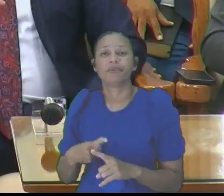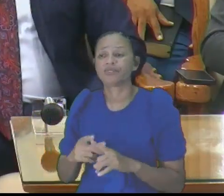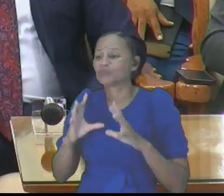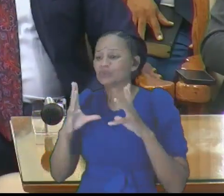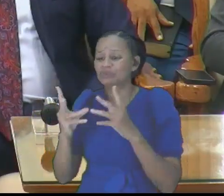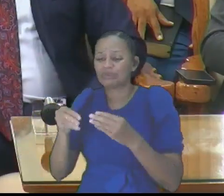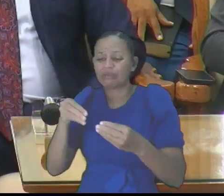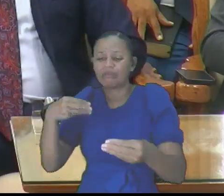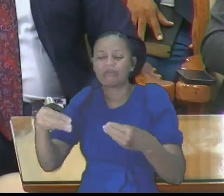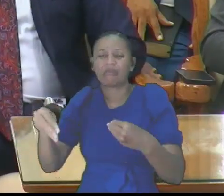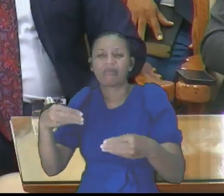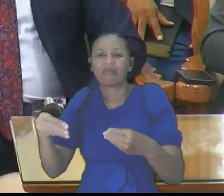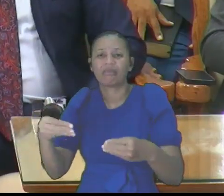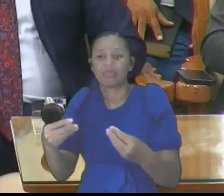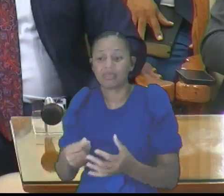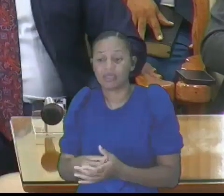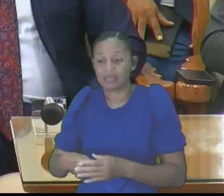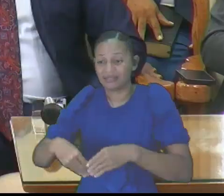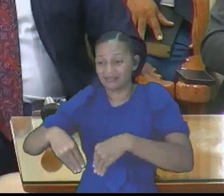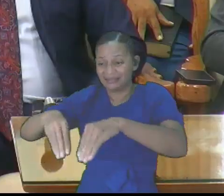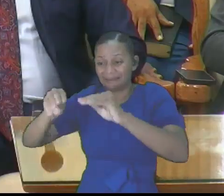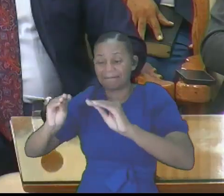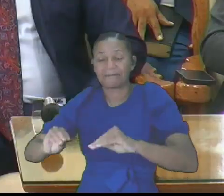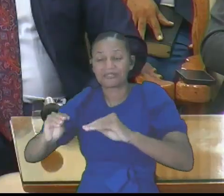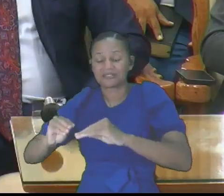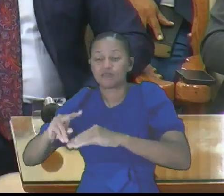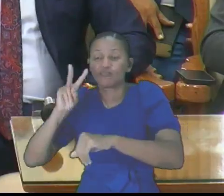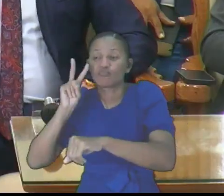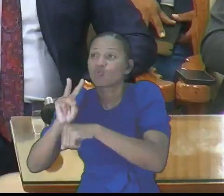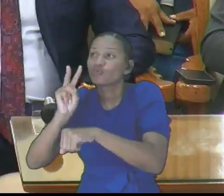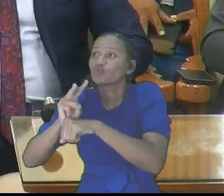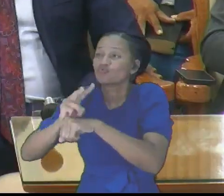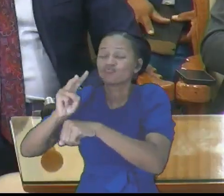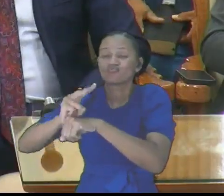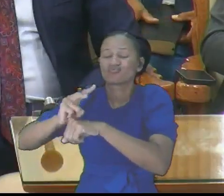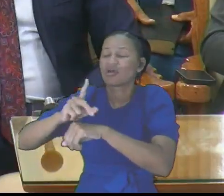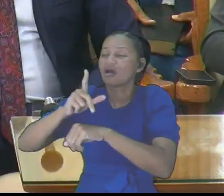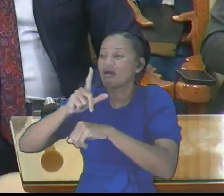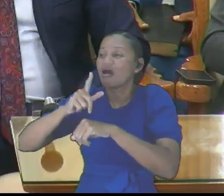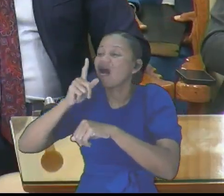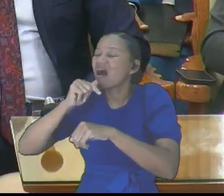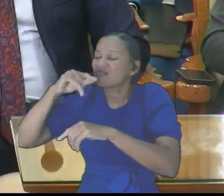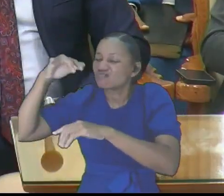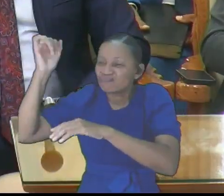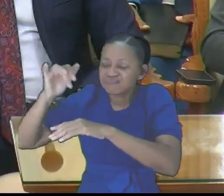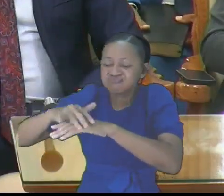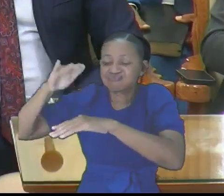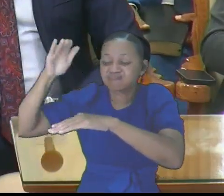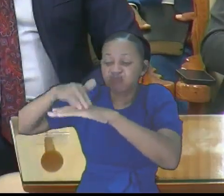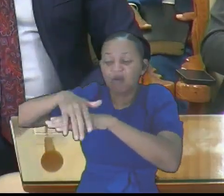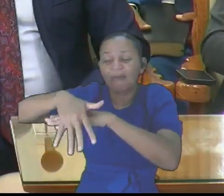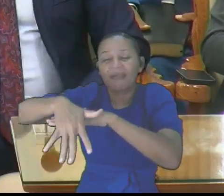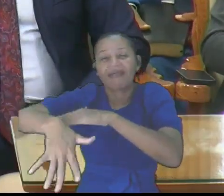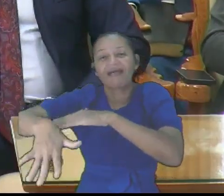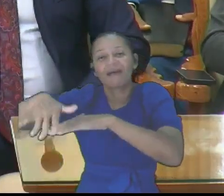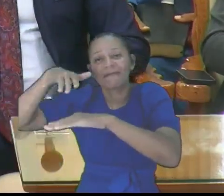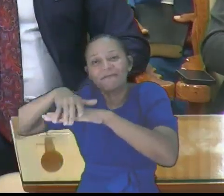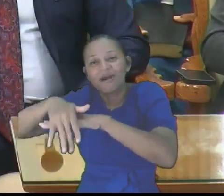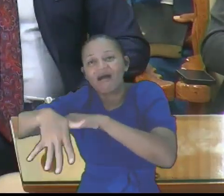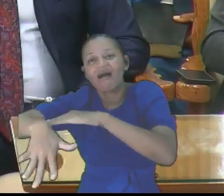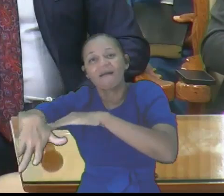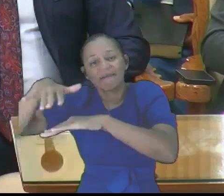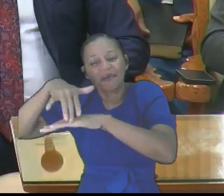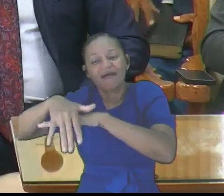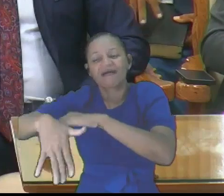tecido. Aquela pele de cima era impermeável, aguentava chuva, aguentava sol e